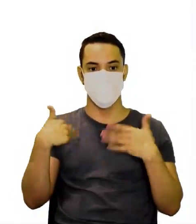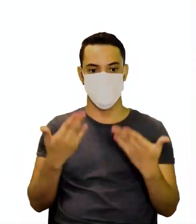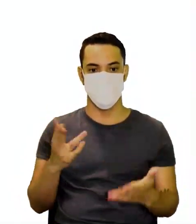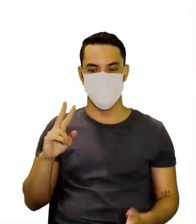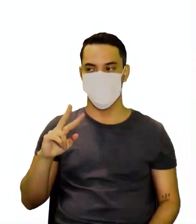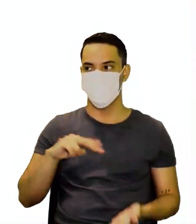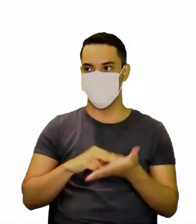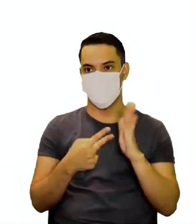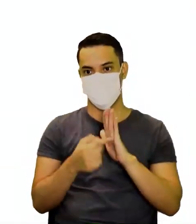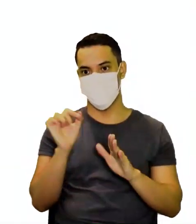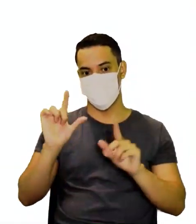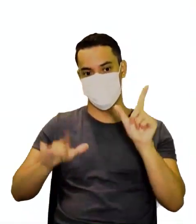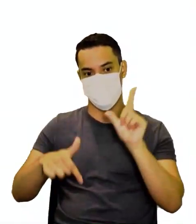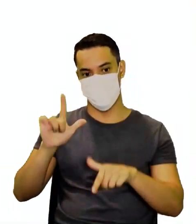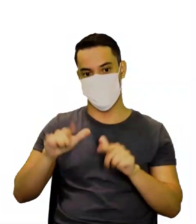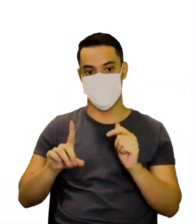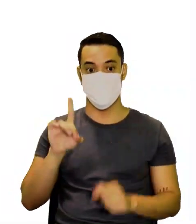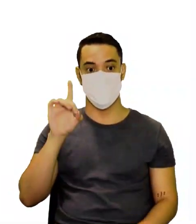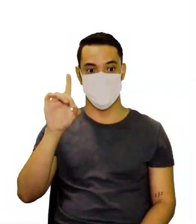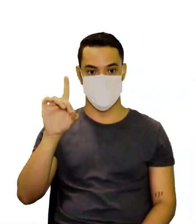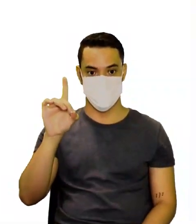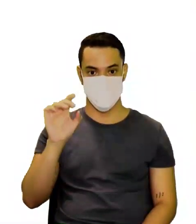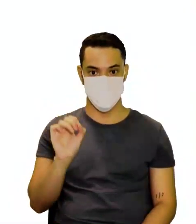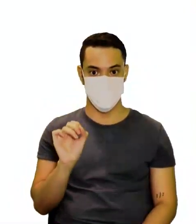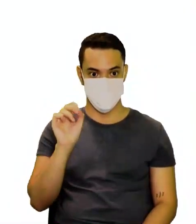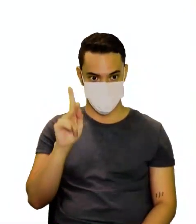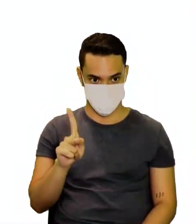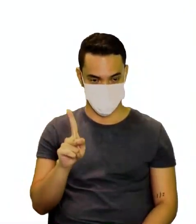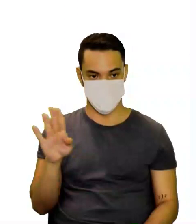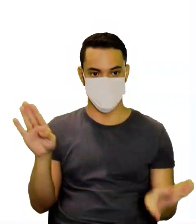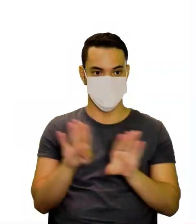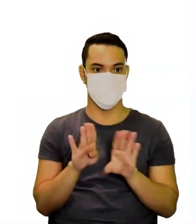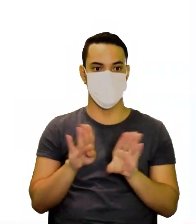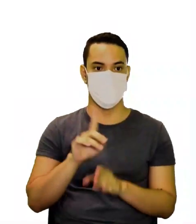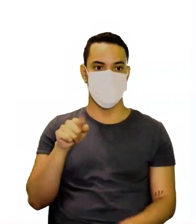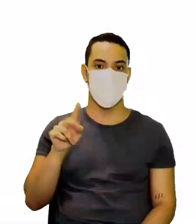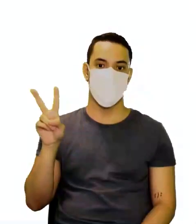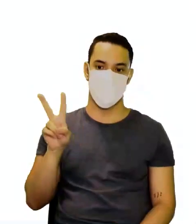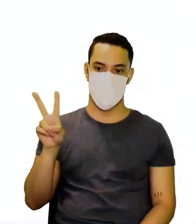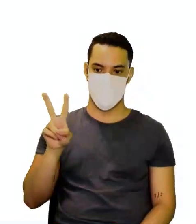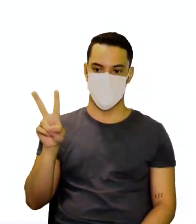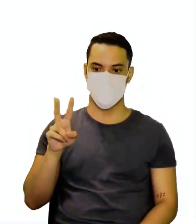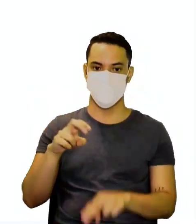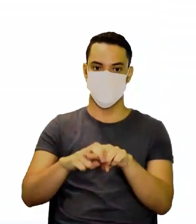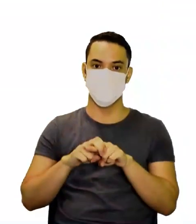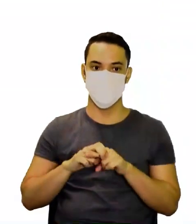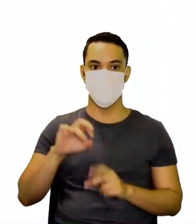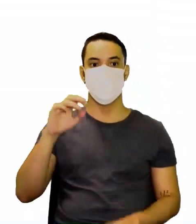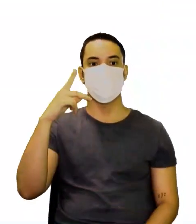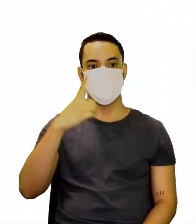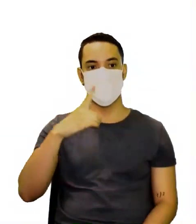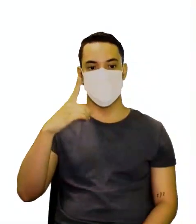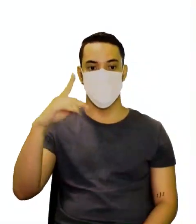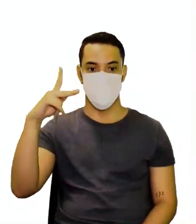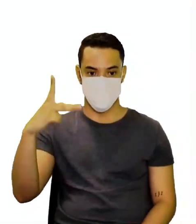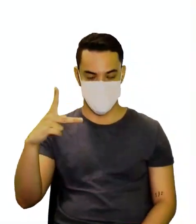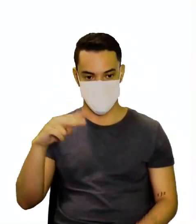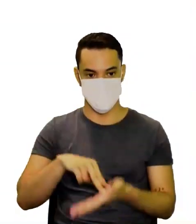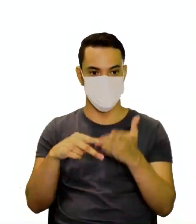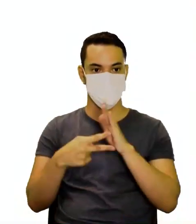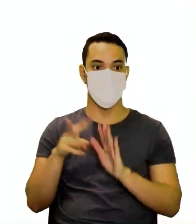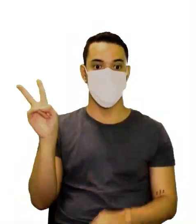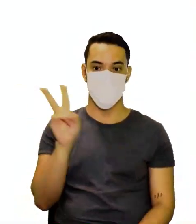ficar com a letra D, ok? Que também é volt. Então, potencial, DDP, tensão é